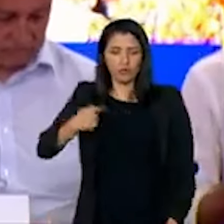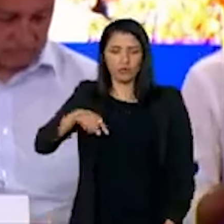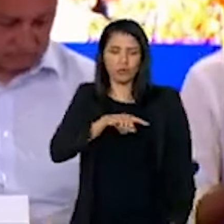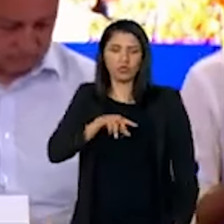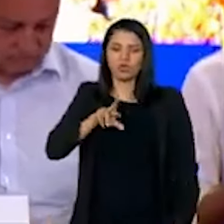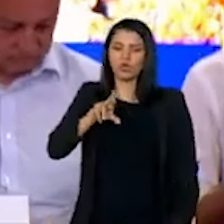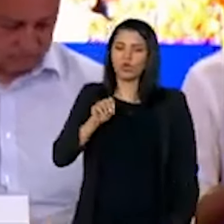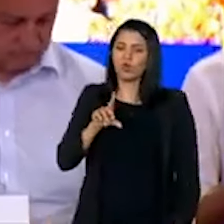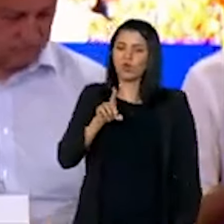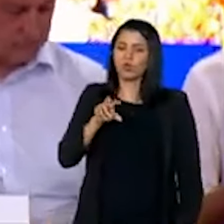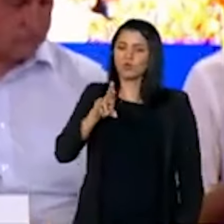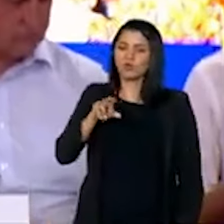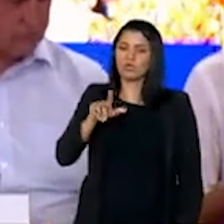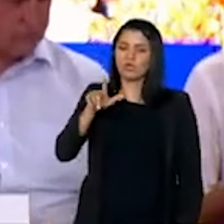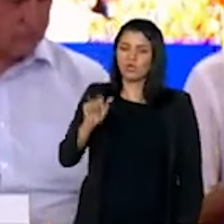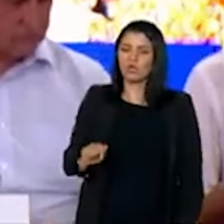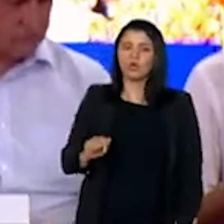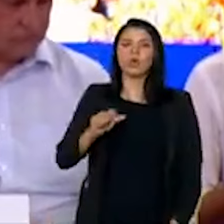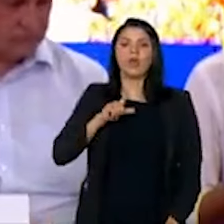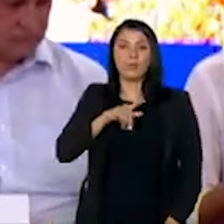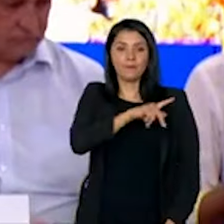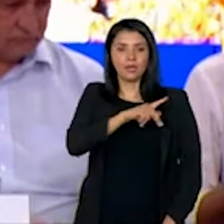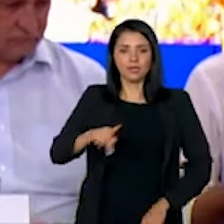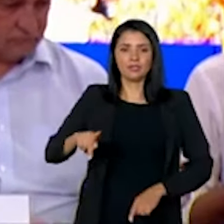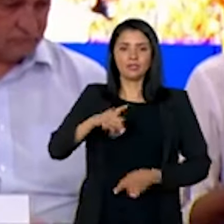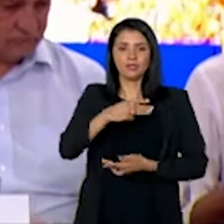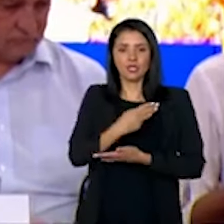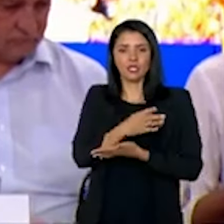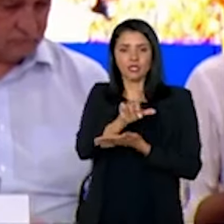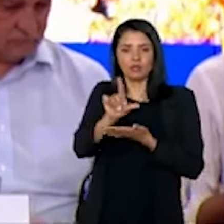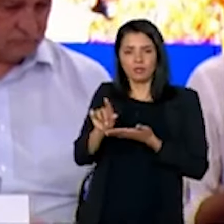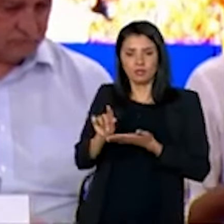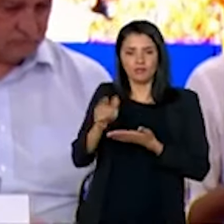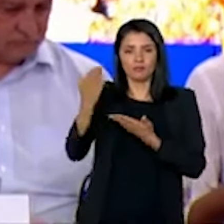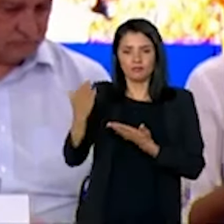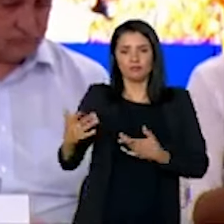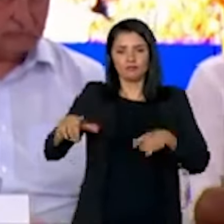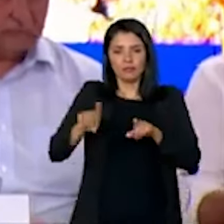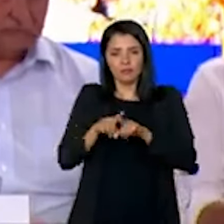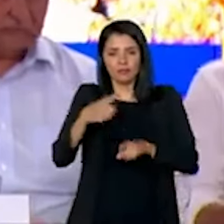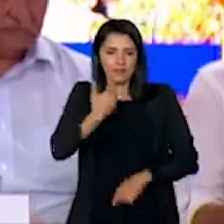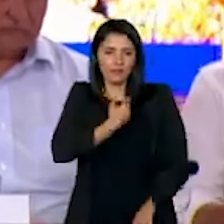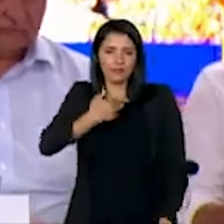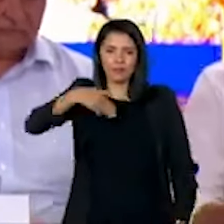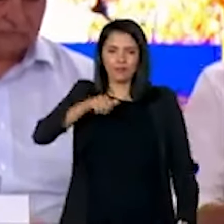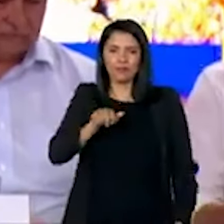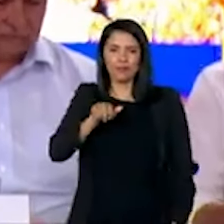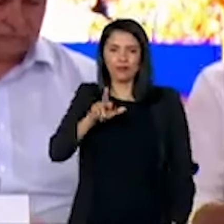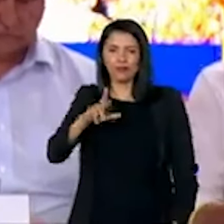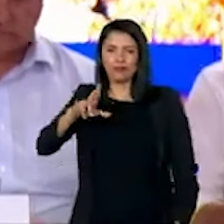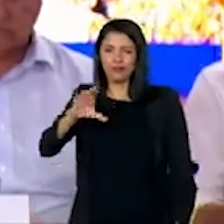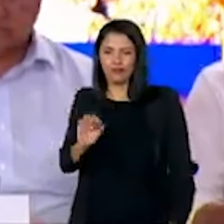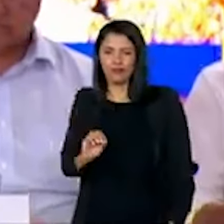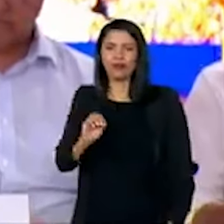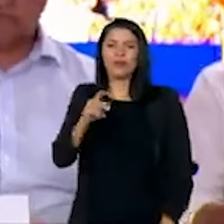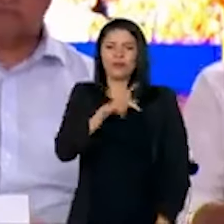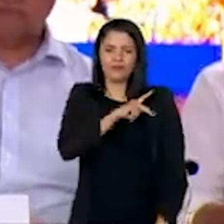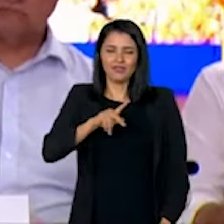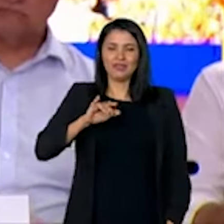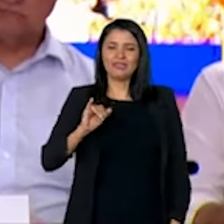Agostinho, presidente do IBAMA. Está aqui o nosso querido companheiro Mauro Pires, presidente da